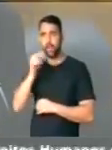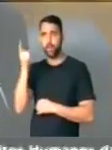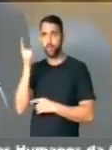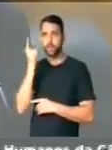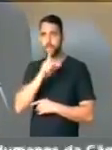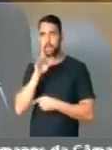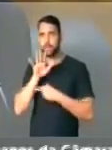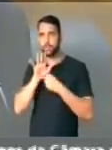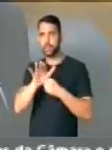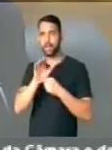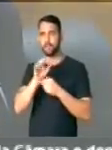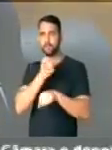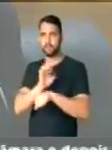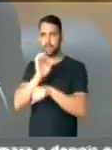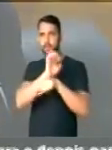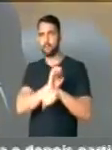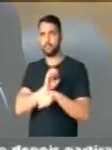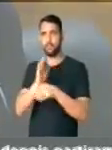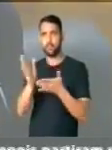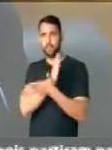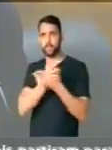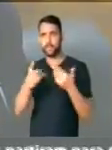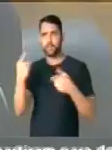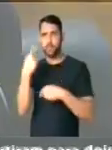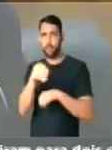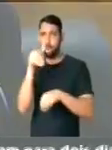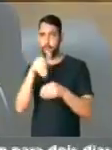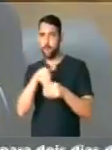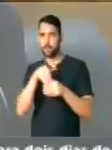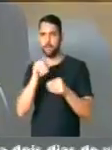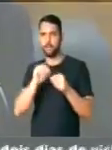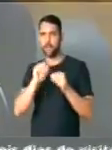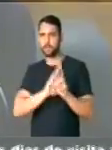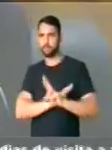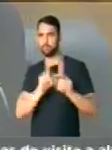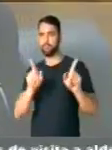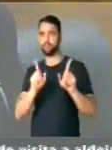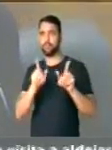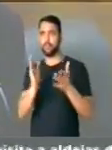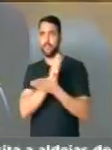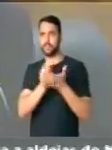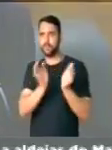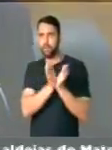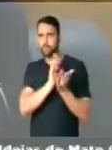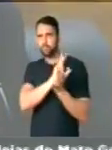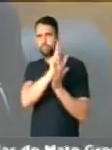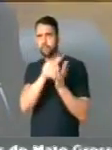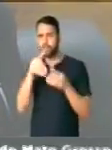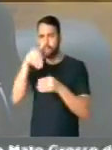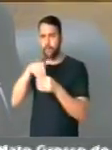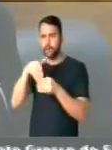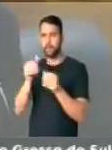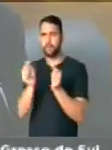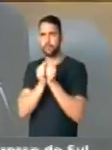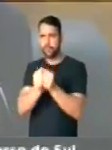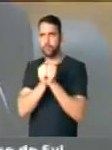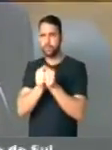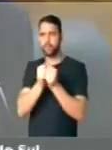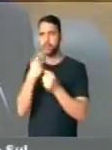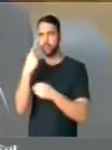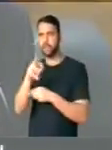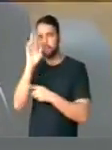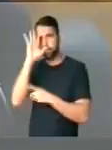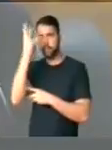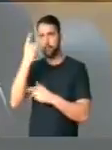conseguir ajudar o teu estado. Porque muitas vezes não é só o teu voto que faz a diferença, é o conjunto de votos que vão junto contigo que vai ajudar